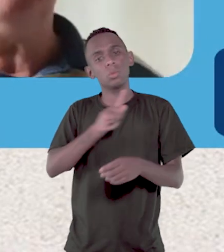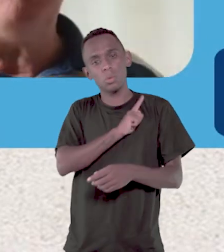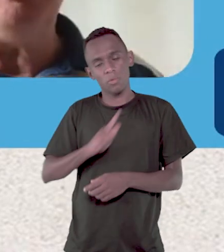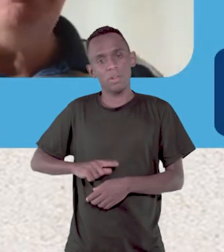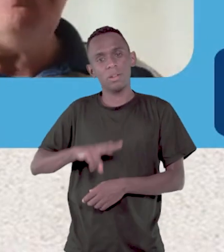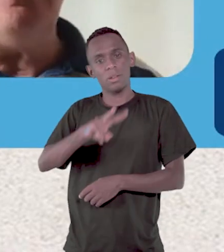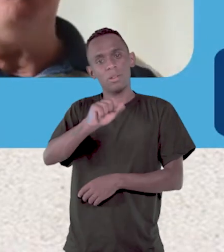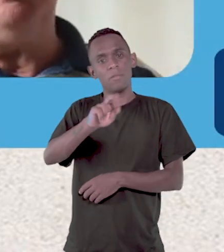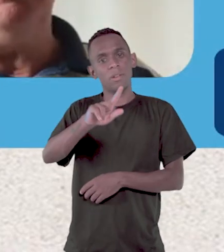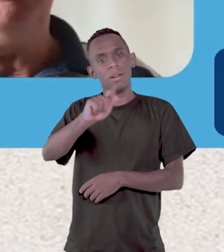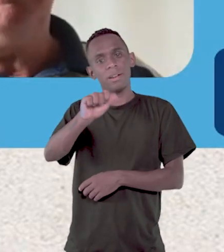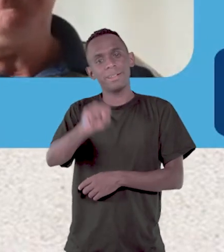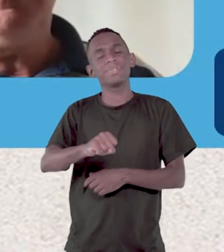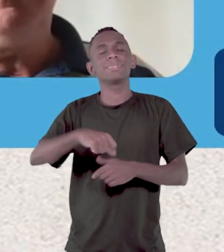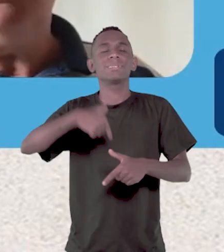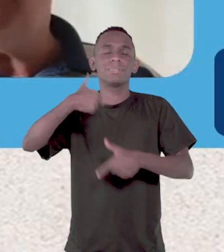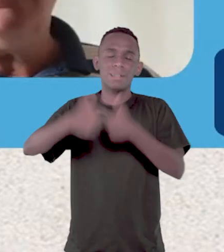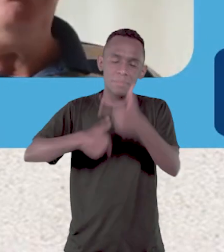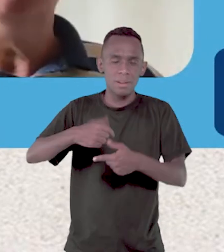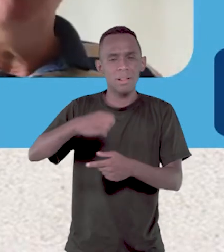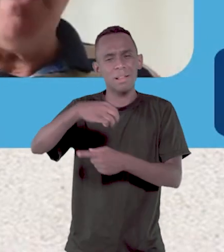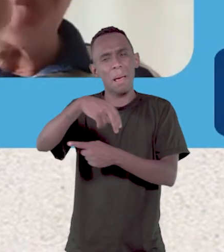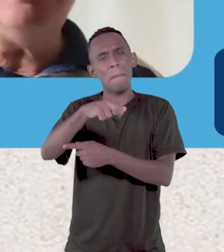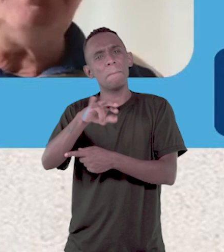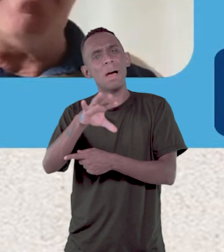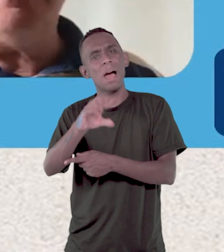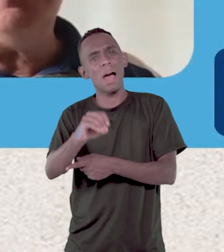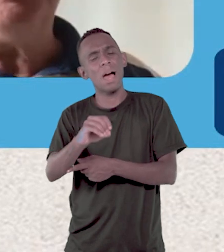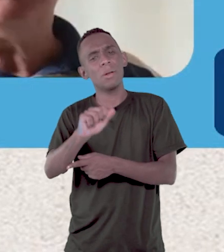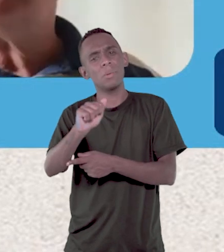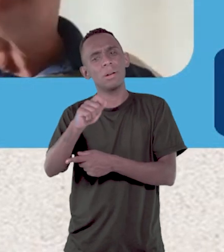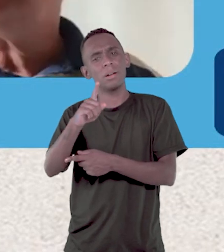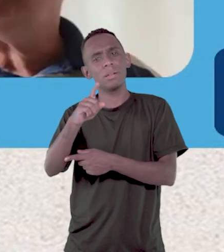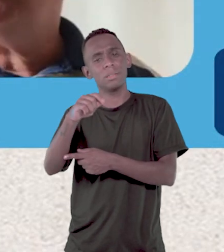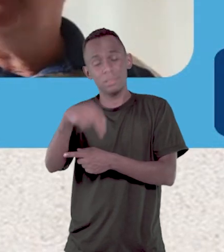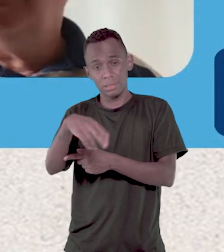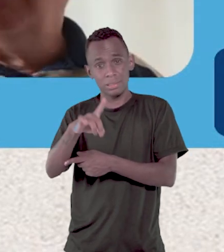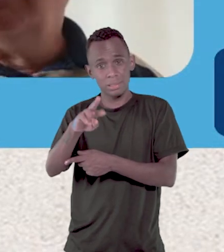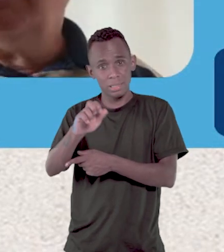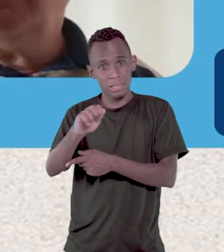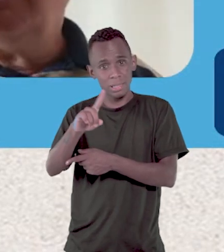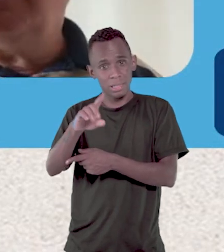governo Vargas, trabalhando para o governo. Todos, Mário de Andrade,